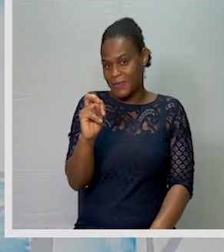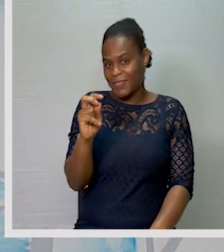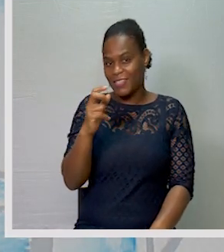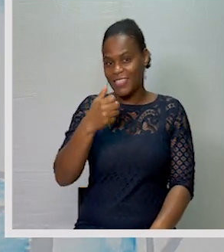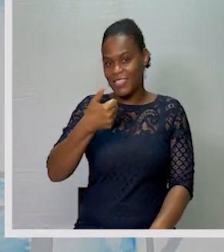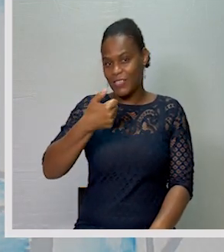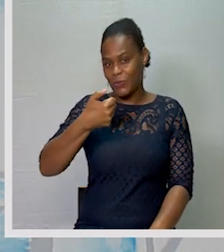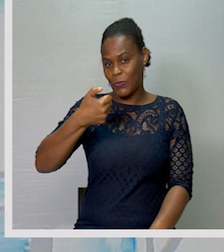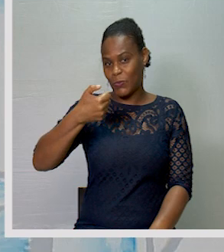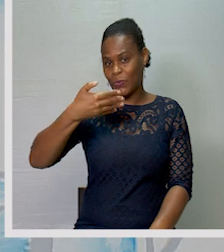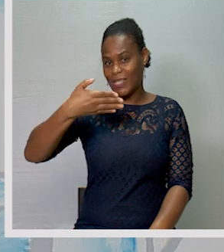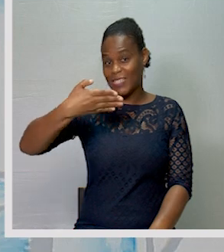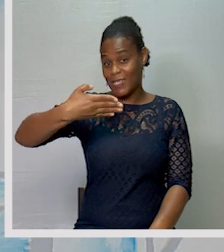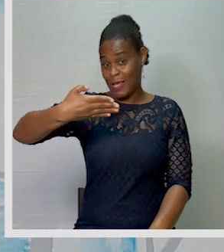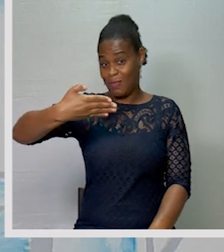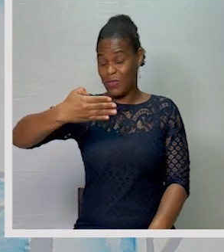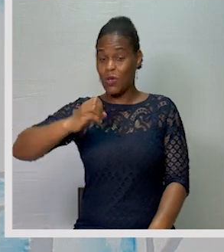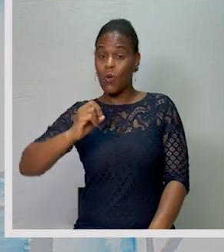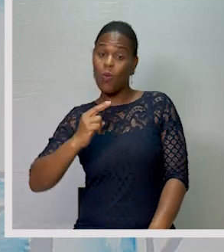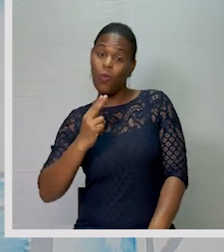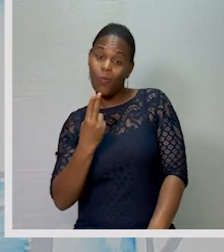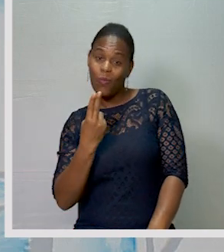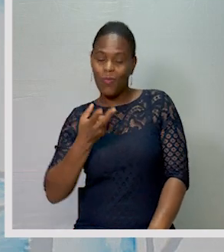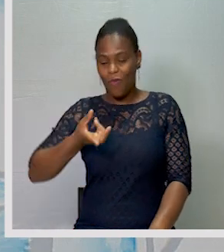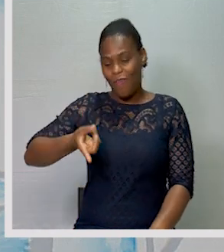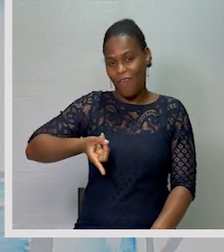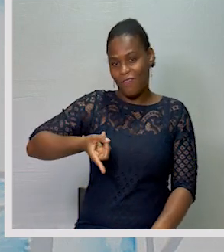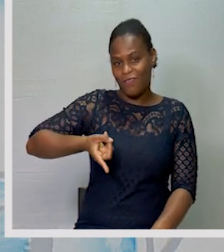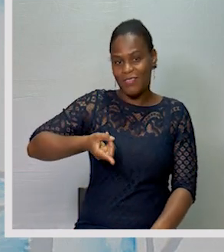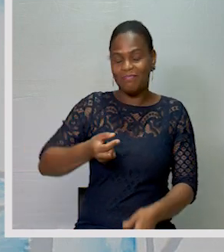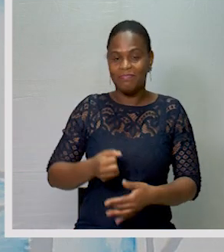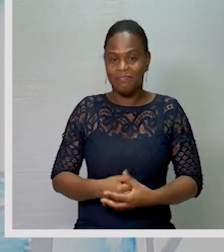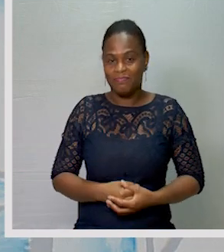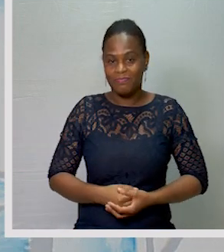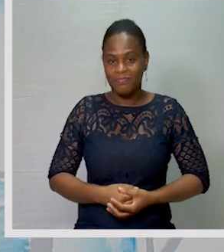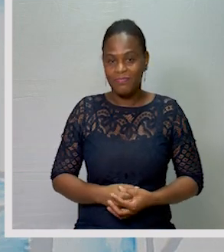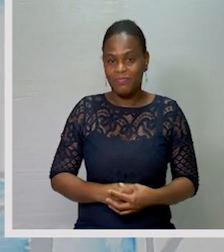3, 5, 7 ou 9.